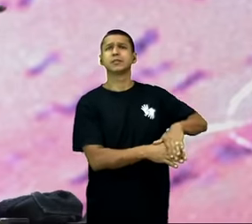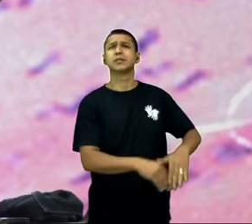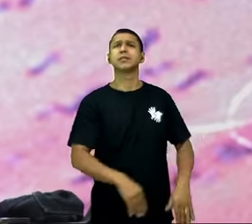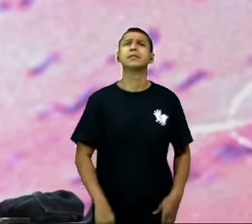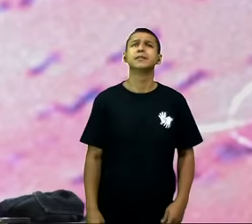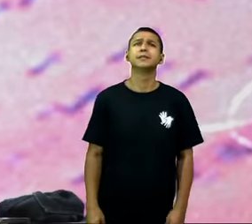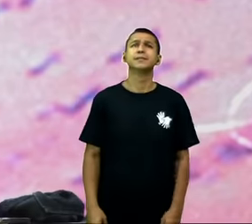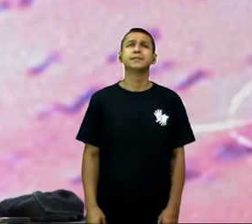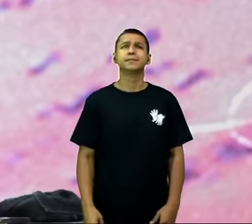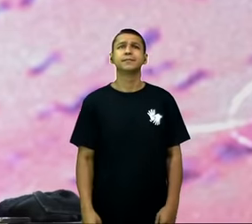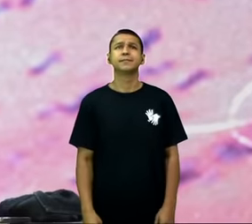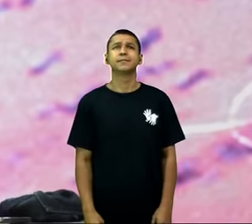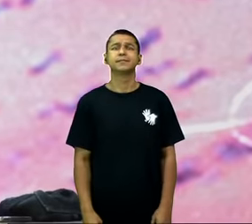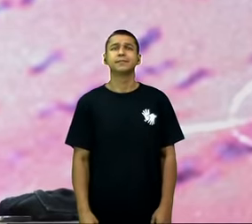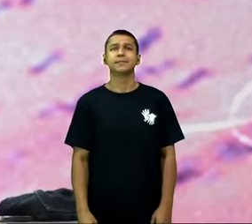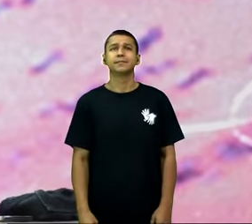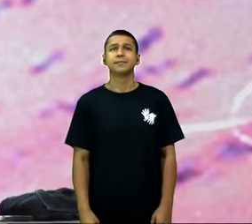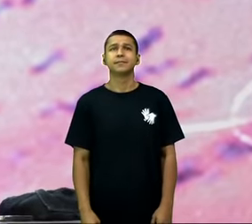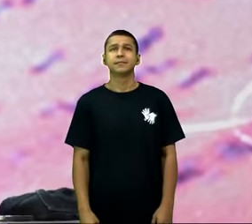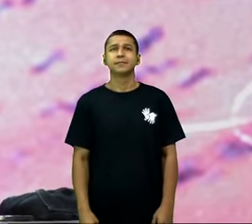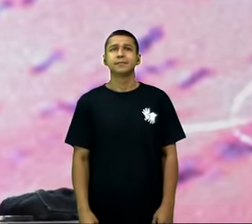Bíblia, tu faz isso aqui agora.